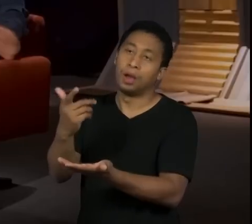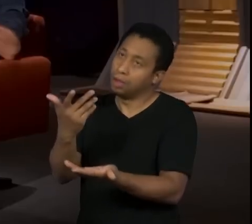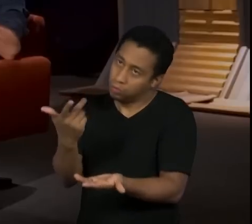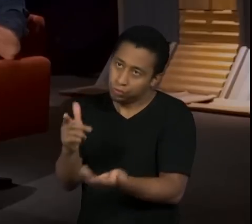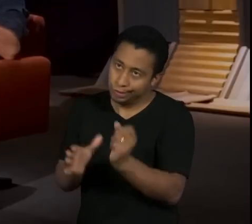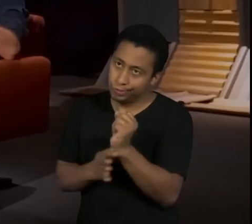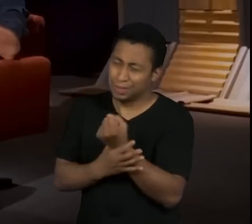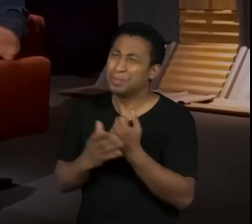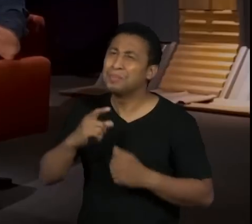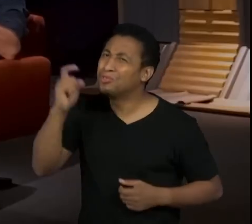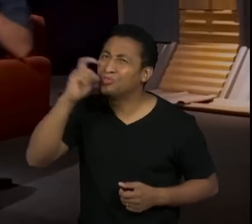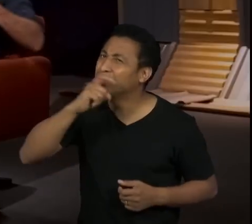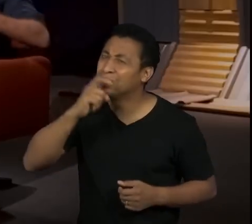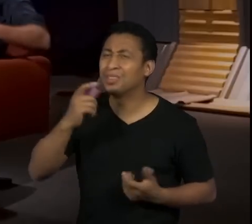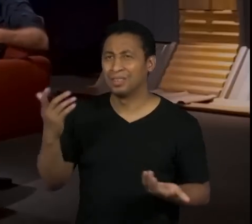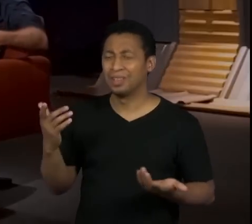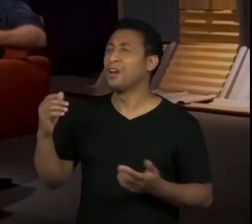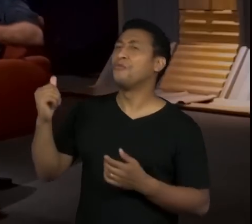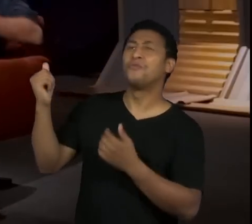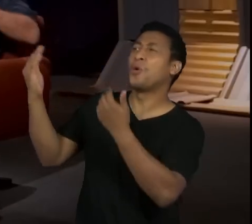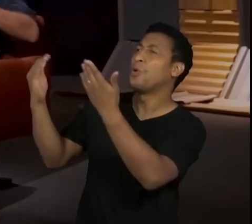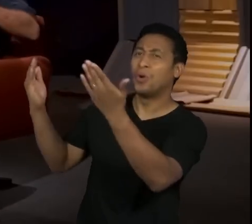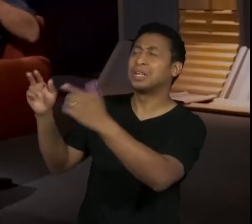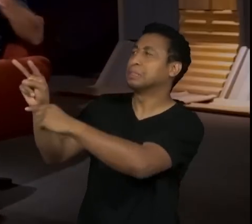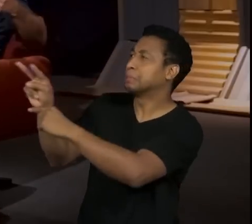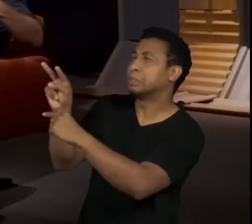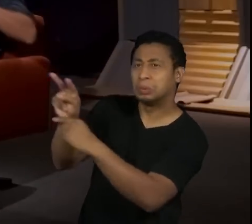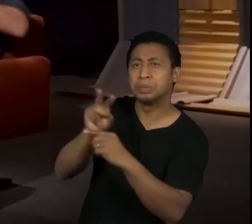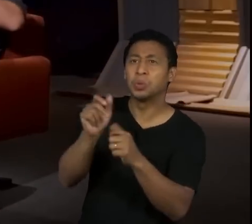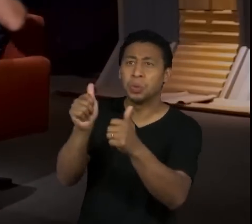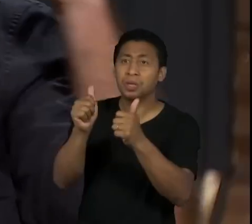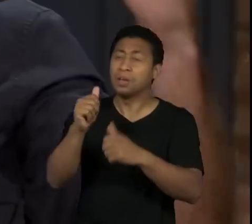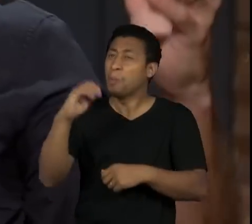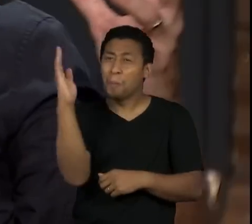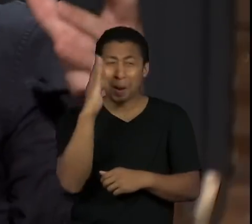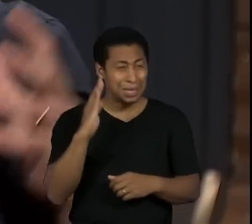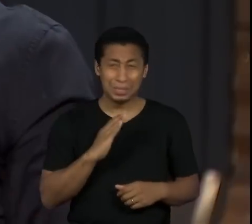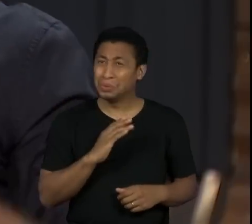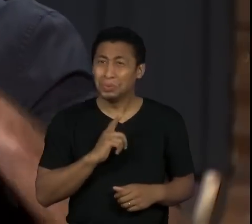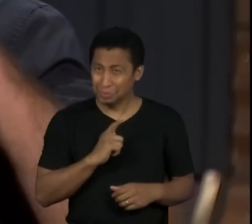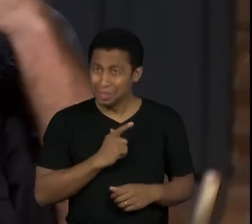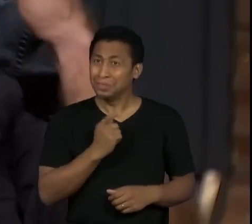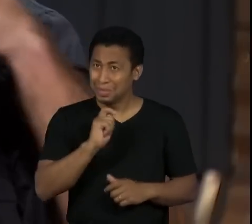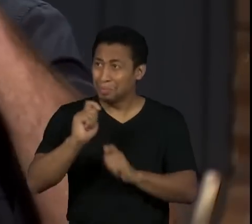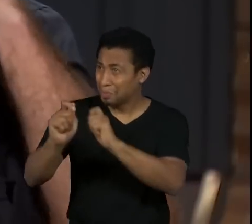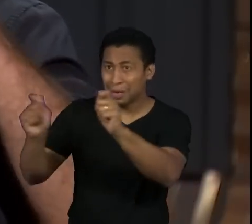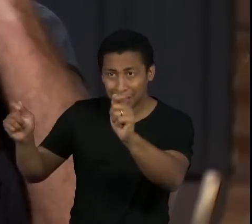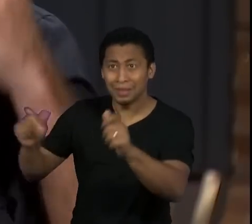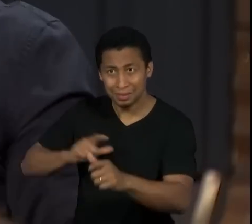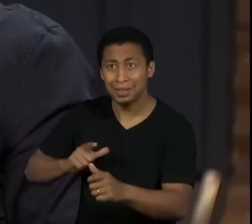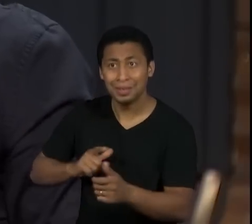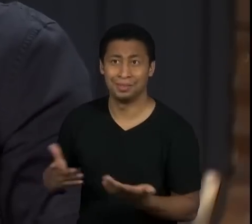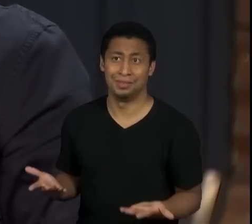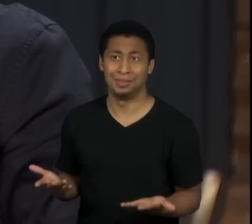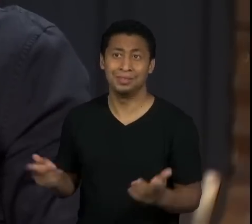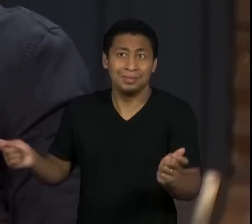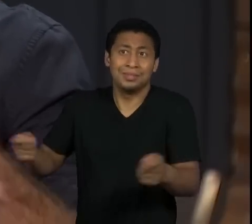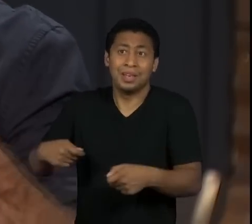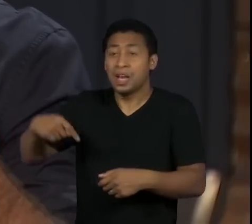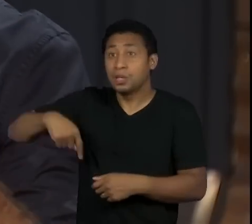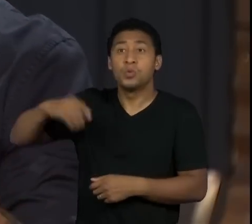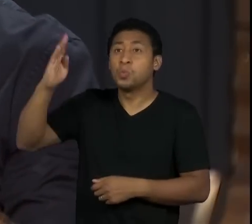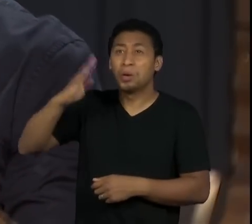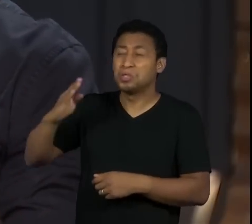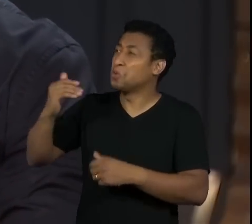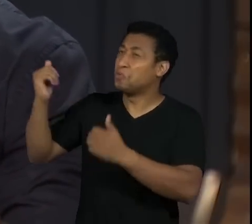a gente tem de dívida externa. E se as pessoas todas resolverem tirar dinheiro no Brasil, ter uma crise, né, de fluxo de capitais para o